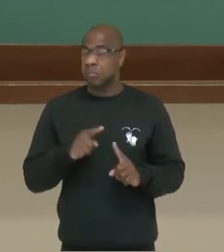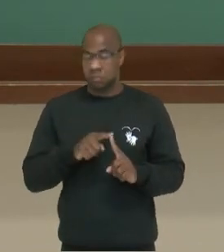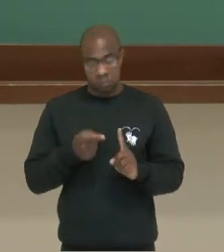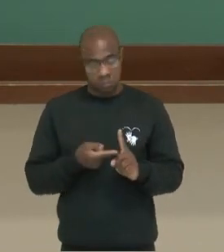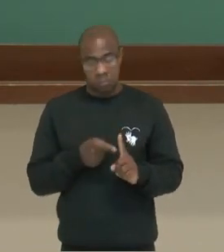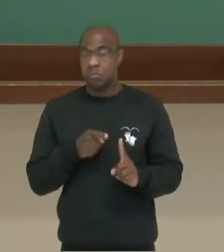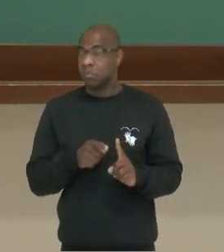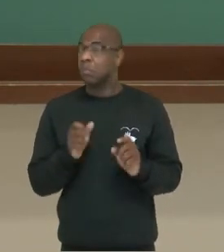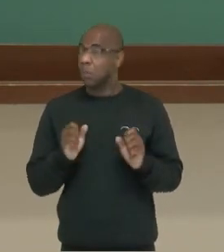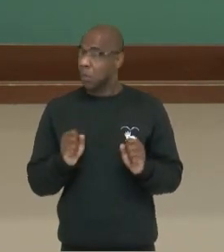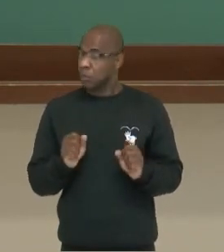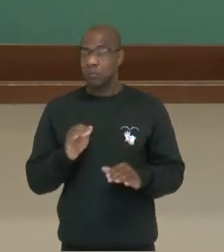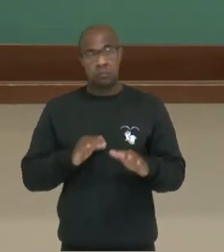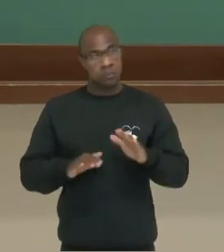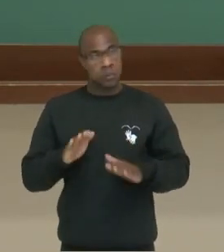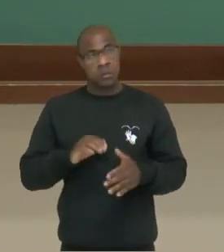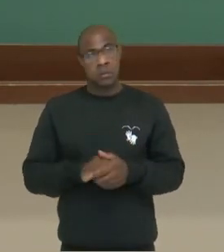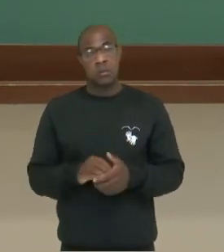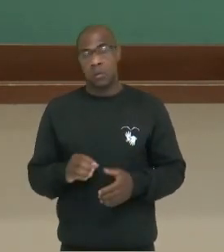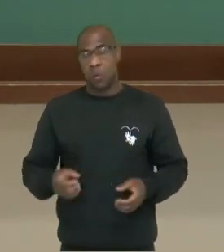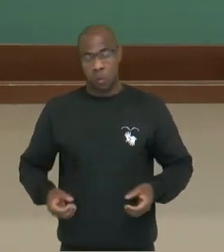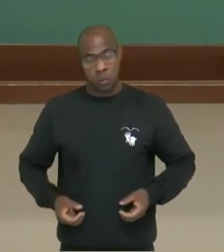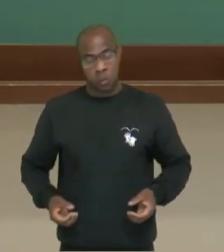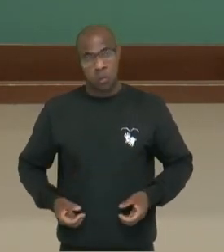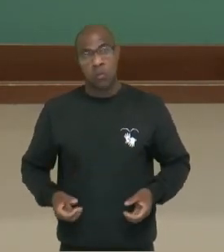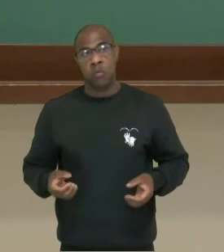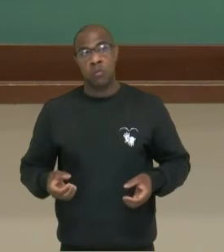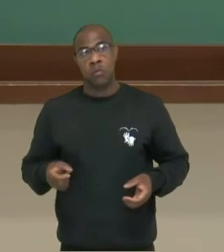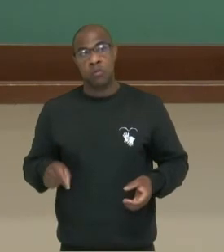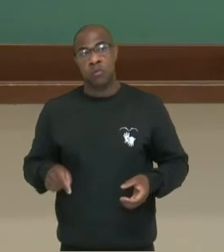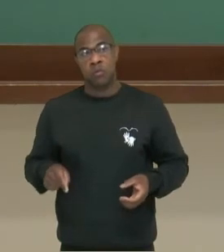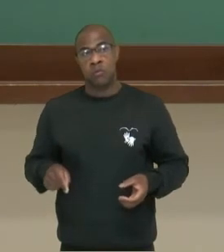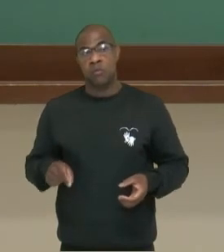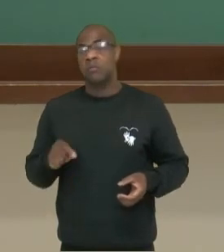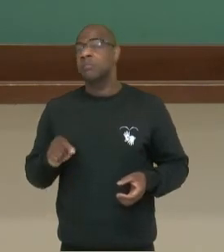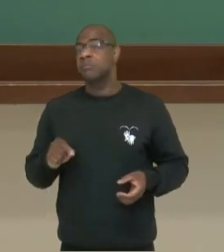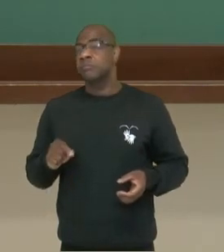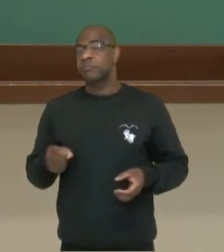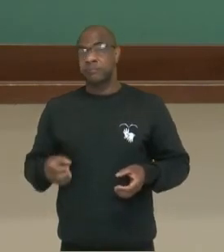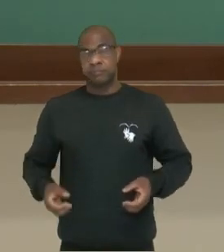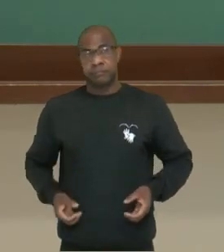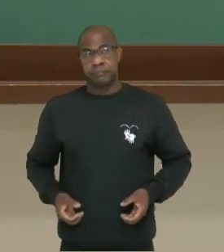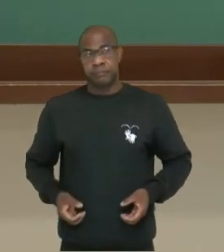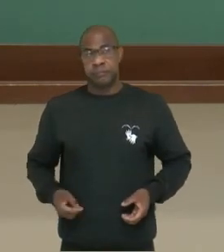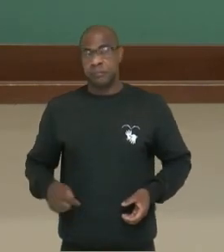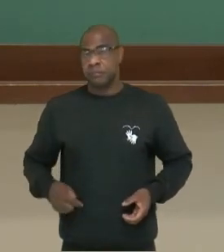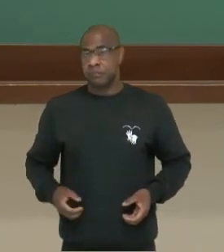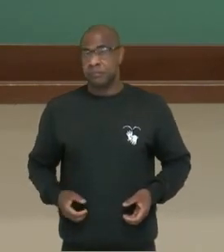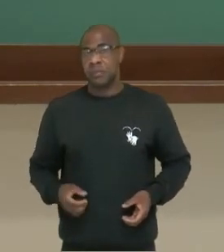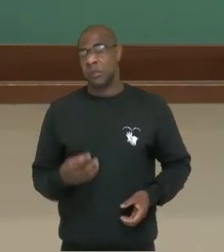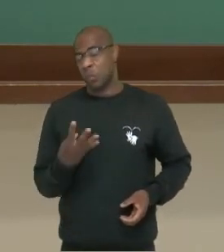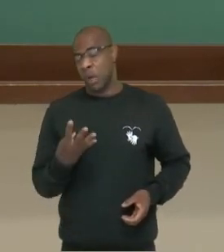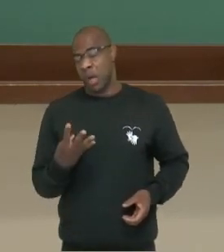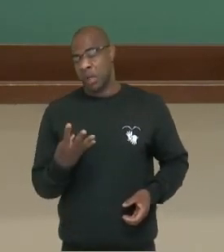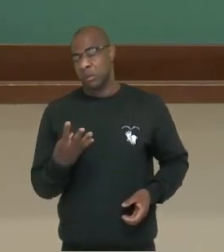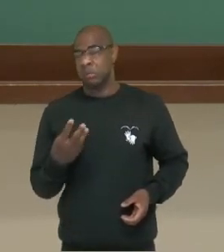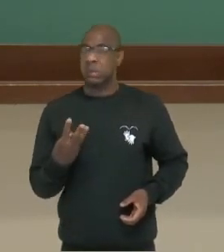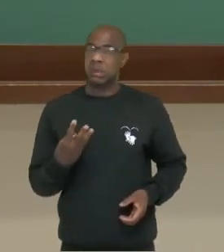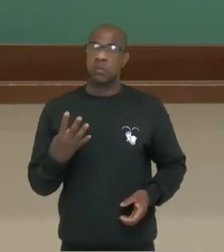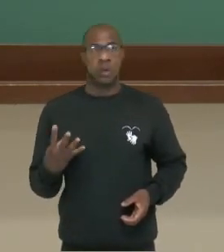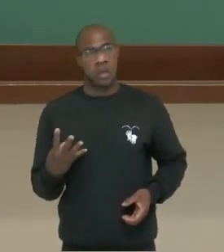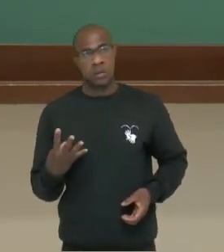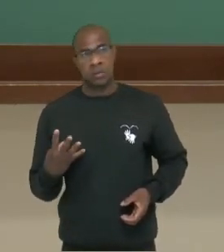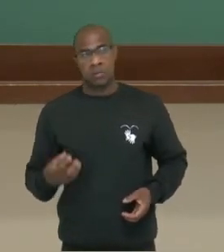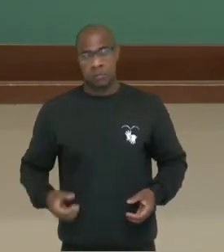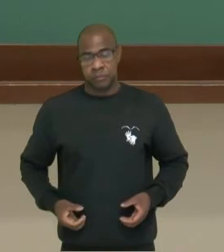a gravidez. O óvulo, ele vai ficar viável no corpo durante também os 3 ou 4 dias. Então, ele é